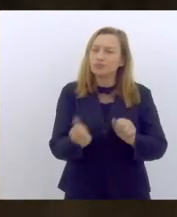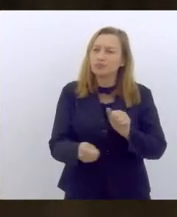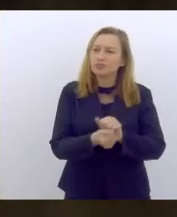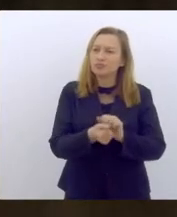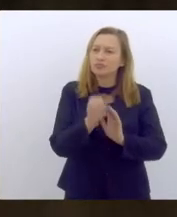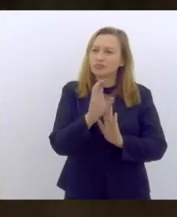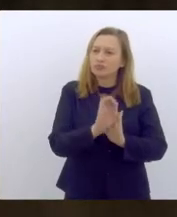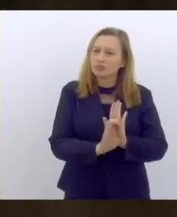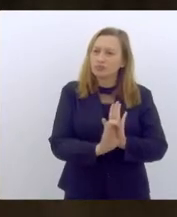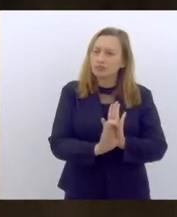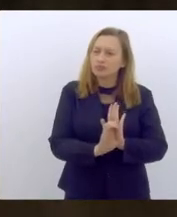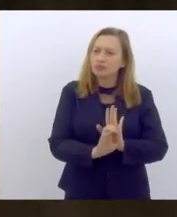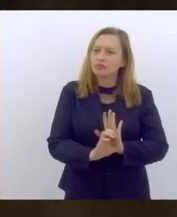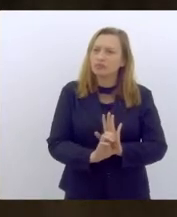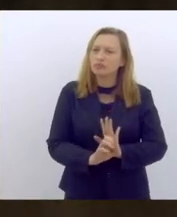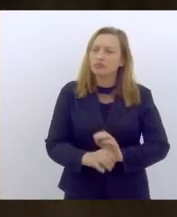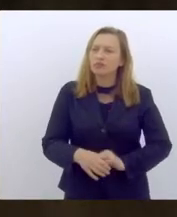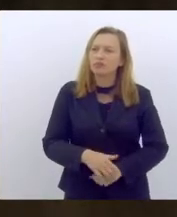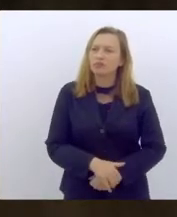emendas